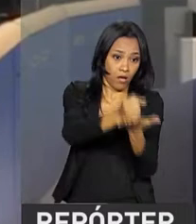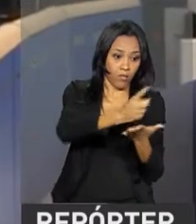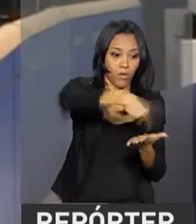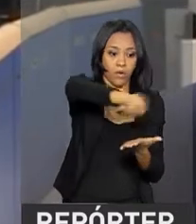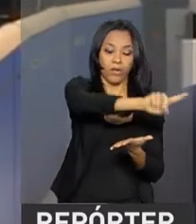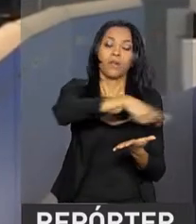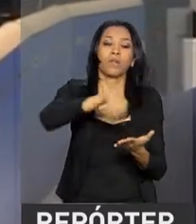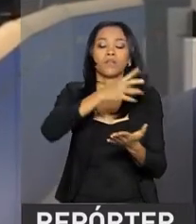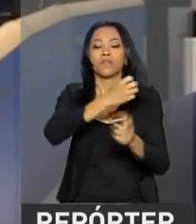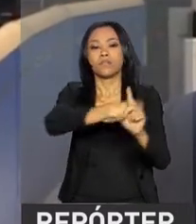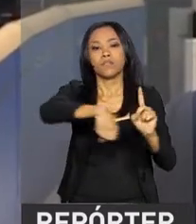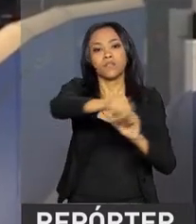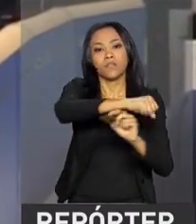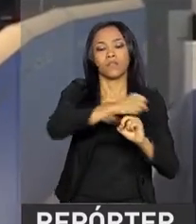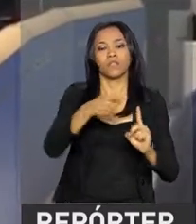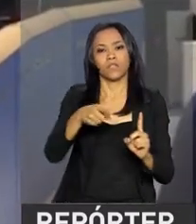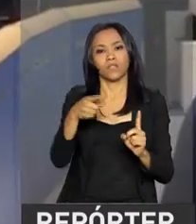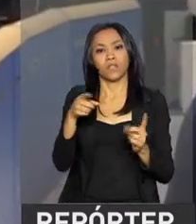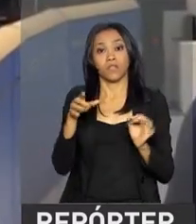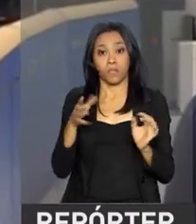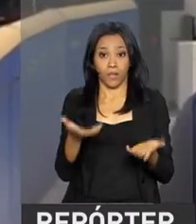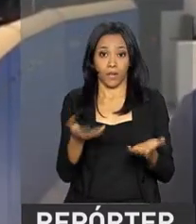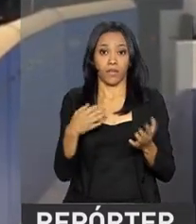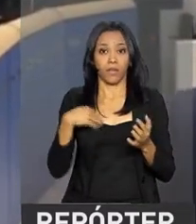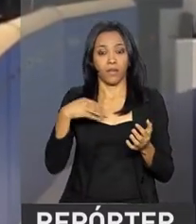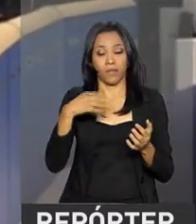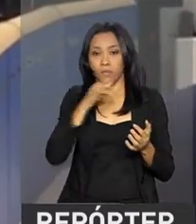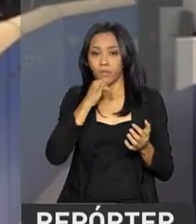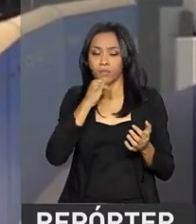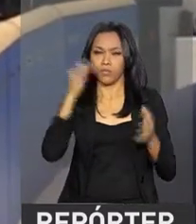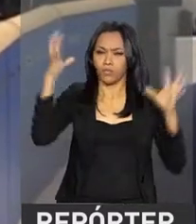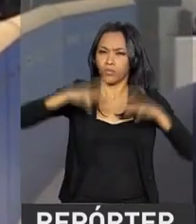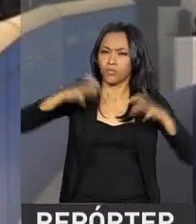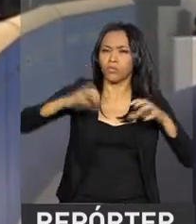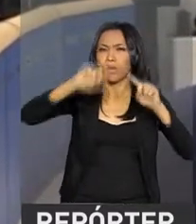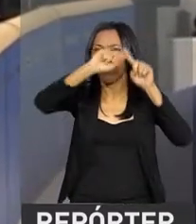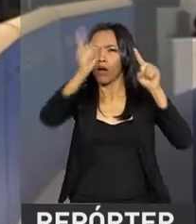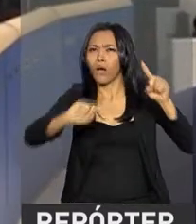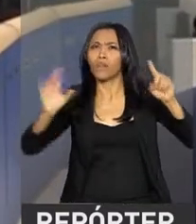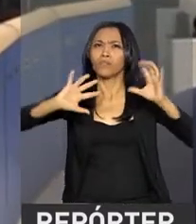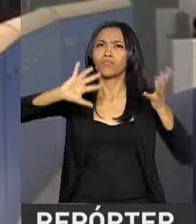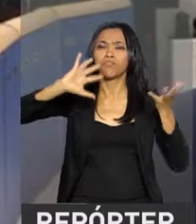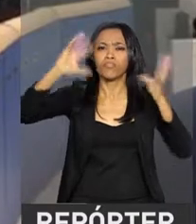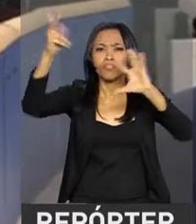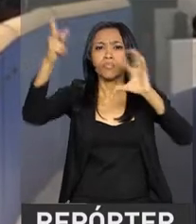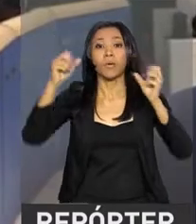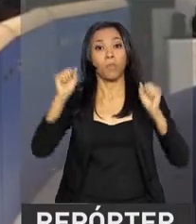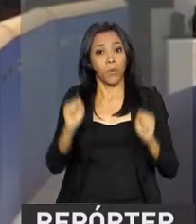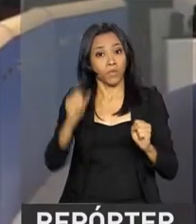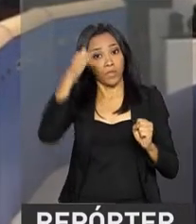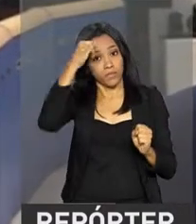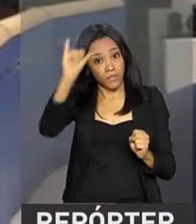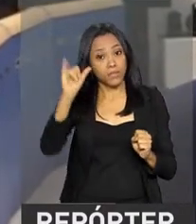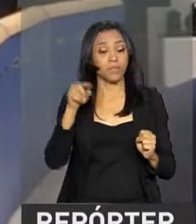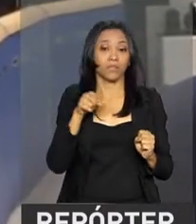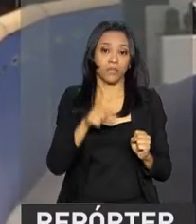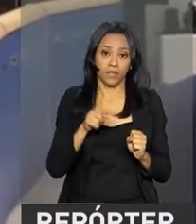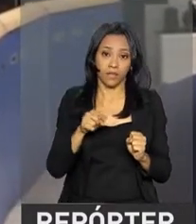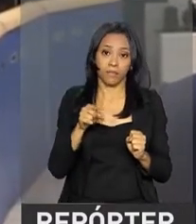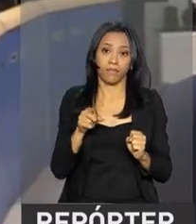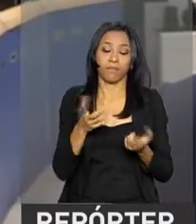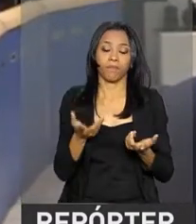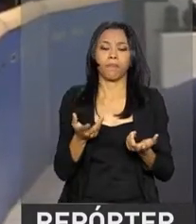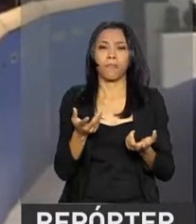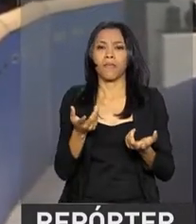prevenção que evitem que eventos climáticos tragam transtorno e possam, inclusive,